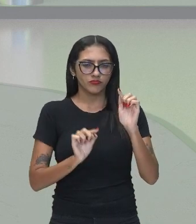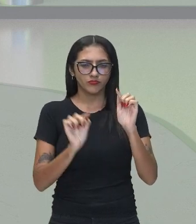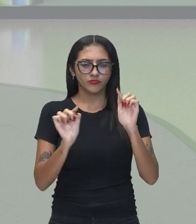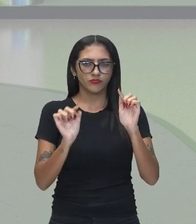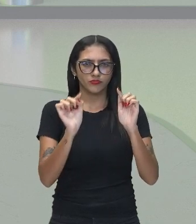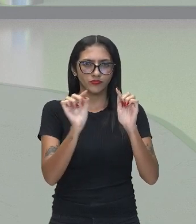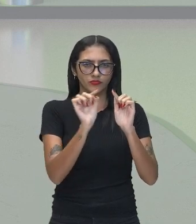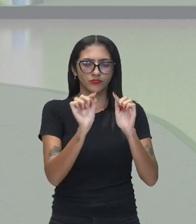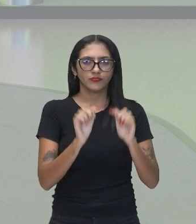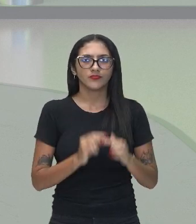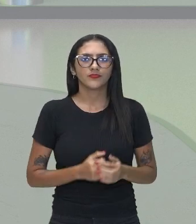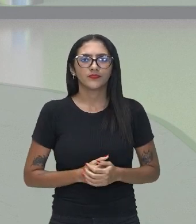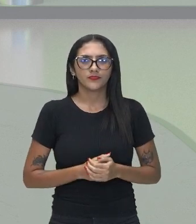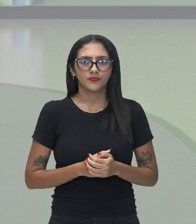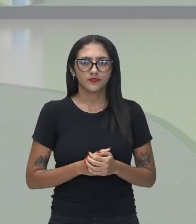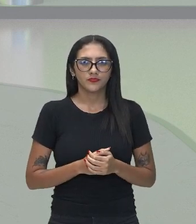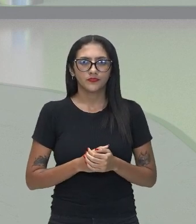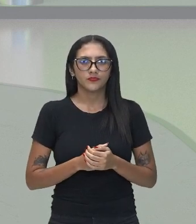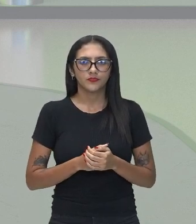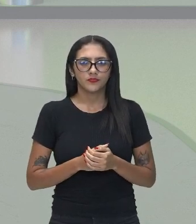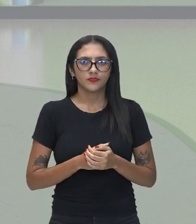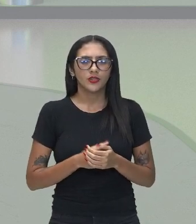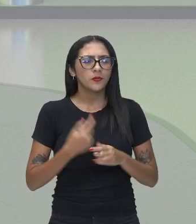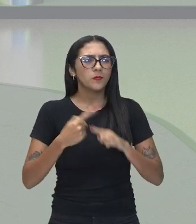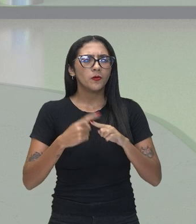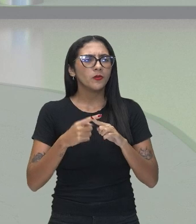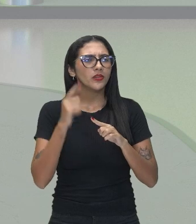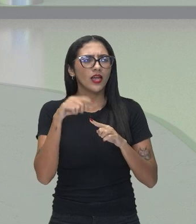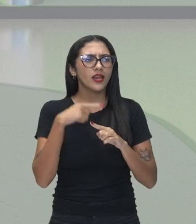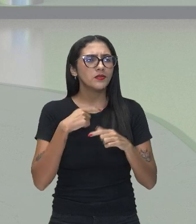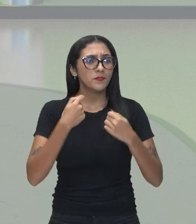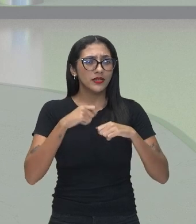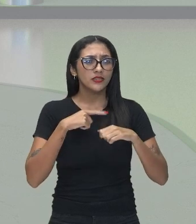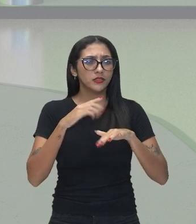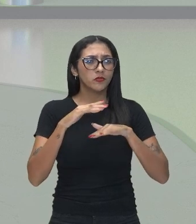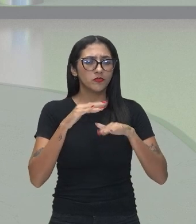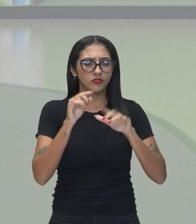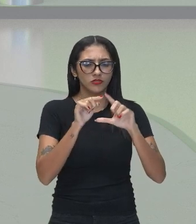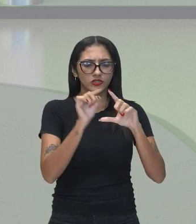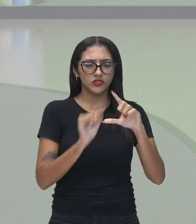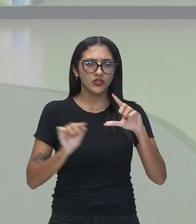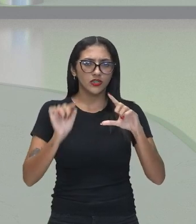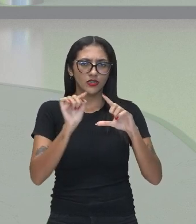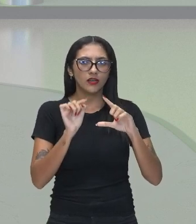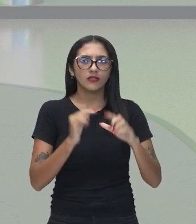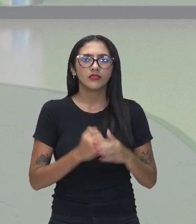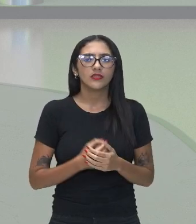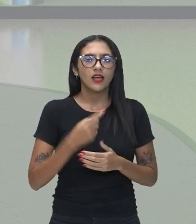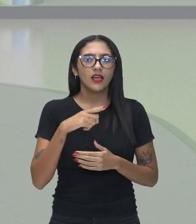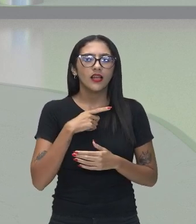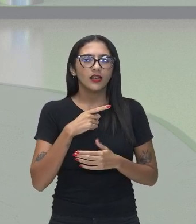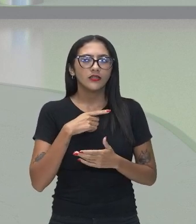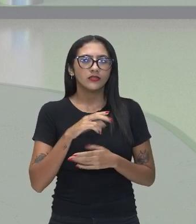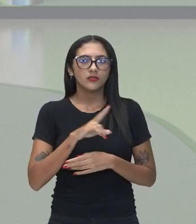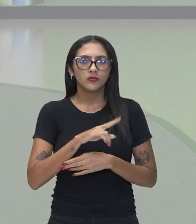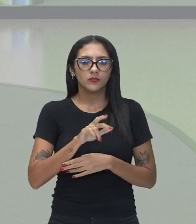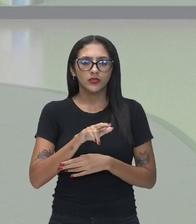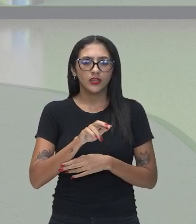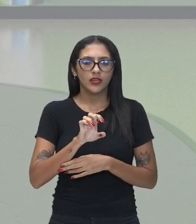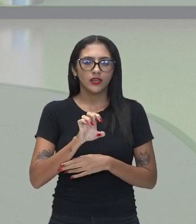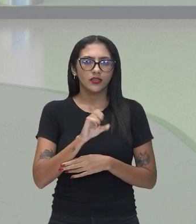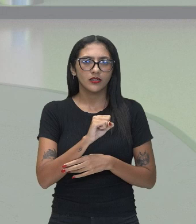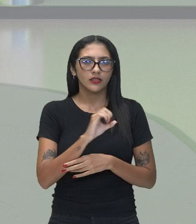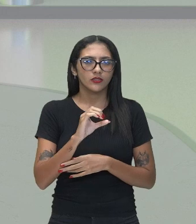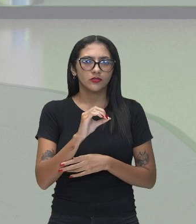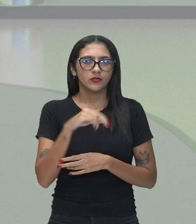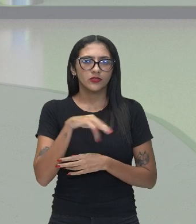Como essas ligações duplas, por que elas ficam girando? Porque elas têm um efeito aí chamado de ressonância, que é quebra de